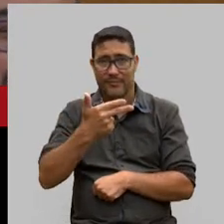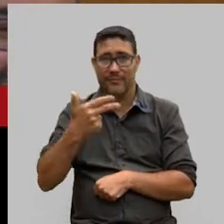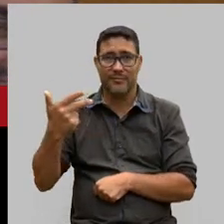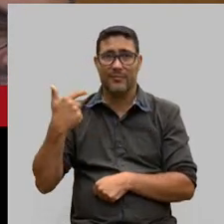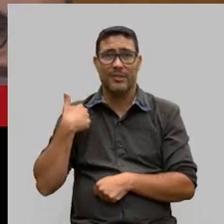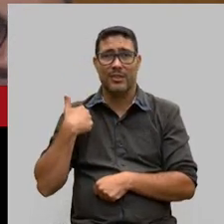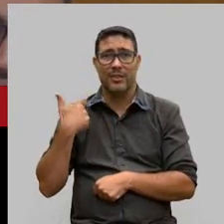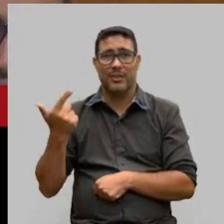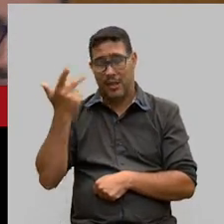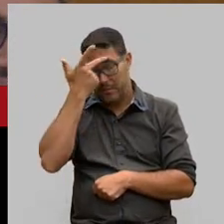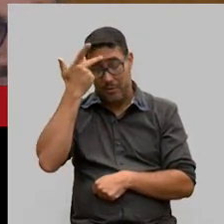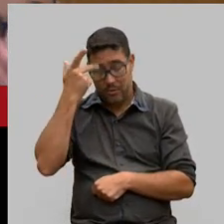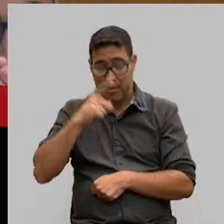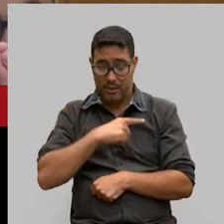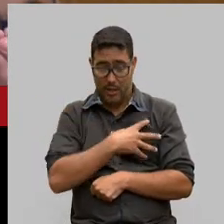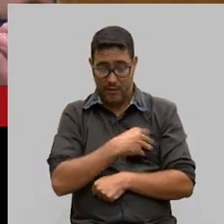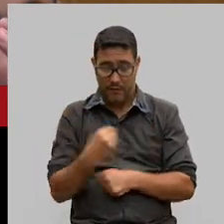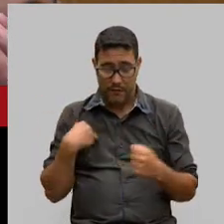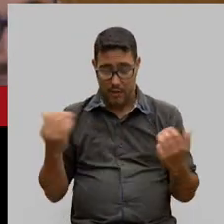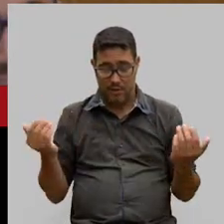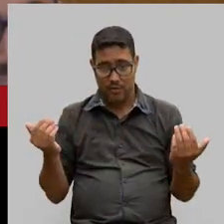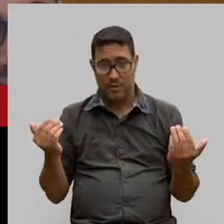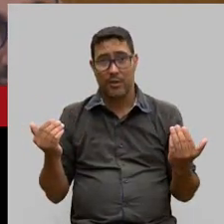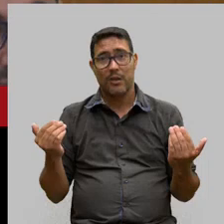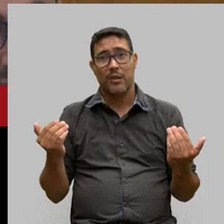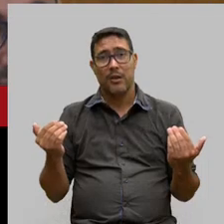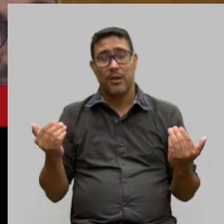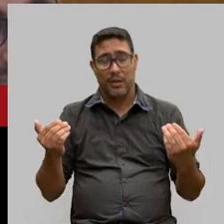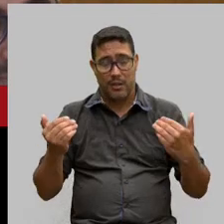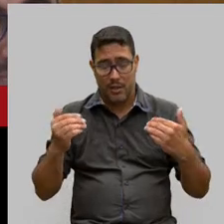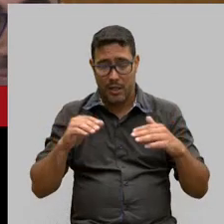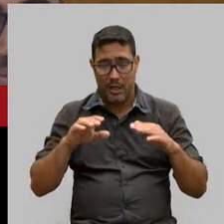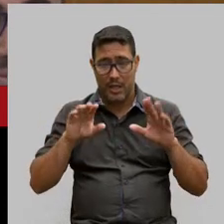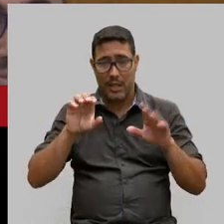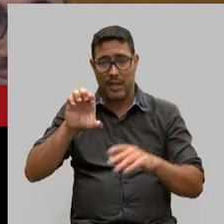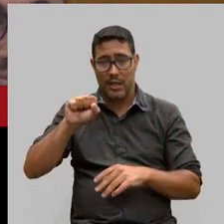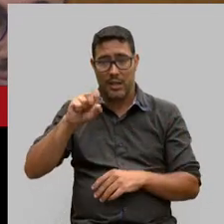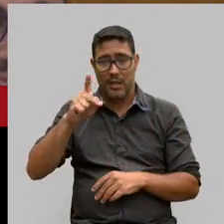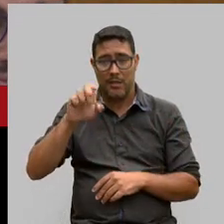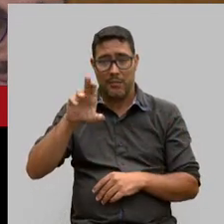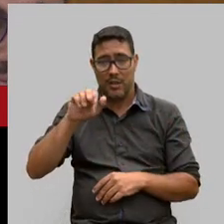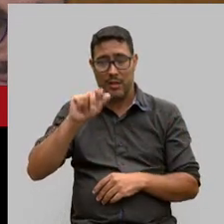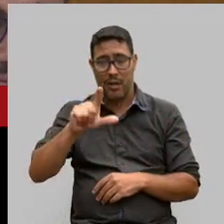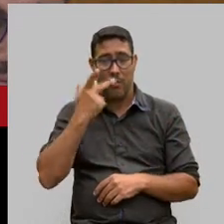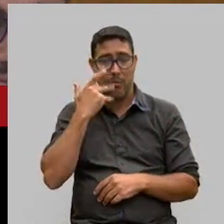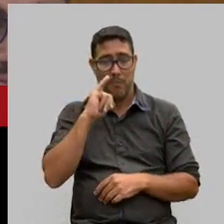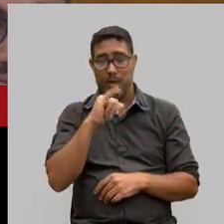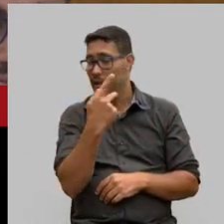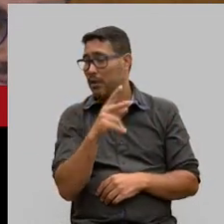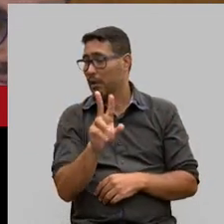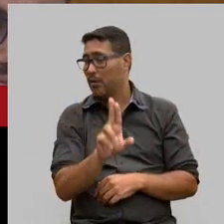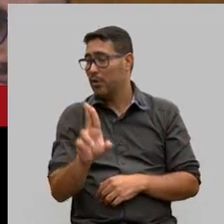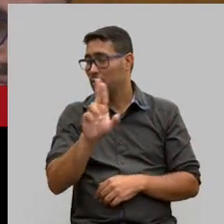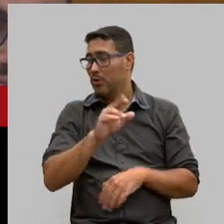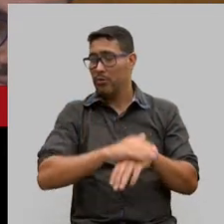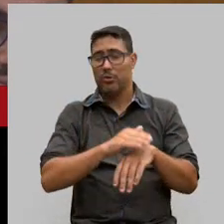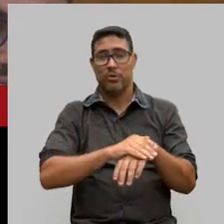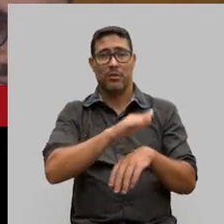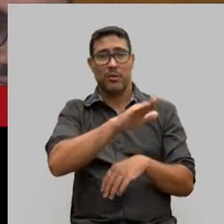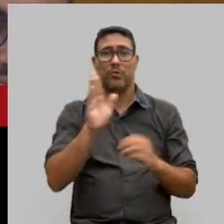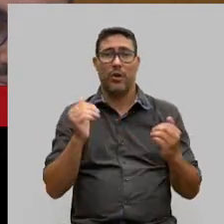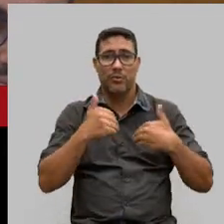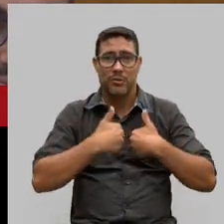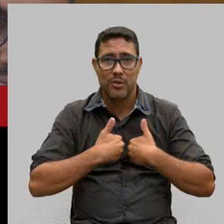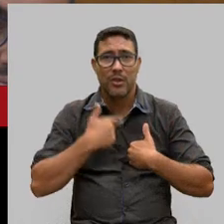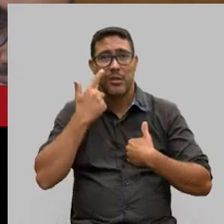tem filho especial põe a cara o pai dele tá usando o autismo o Zé Guilherme tá toda hora na